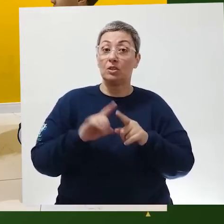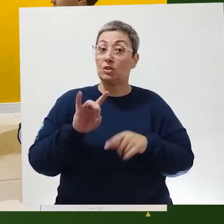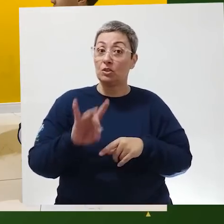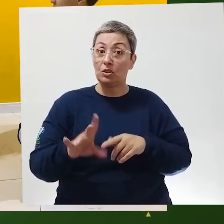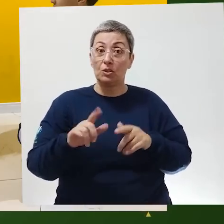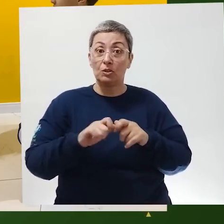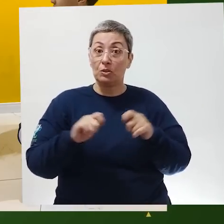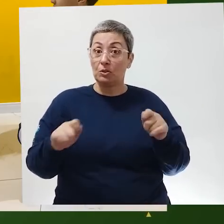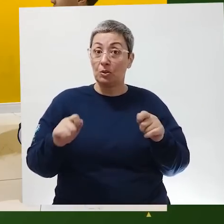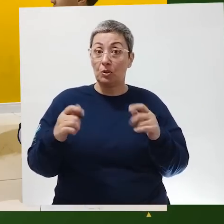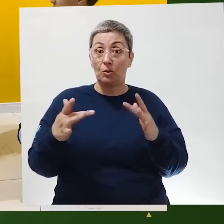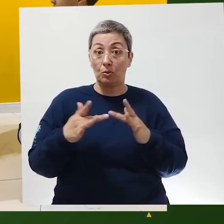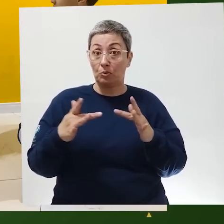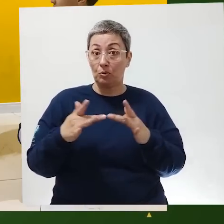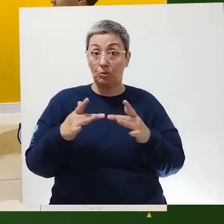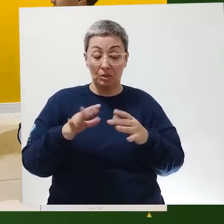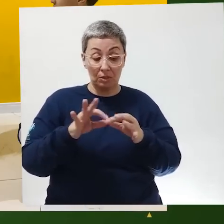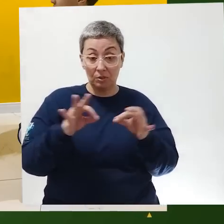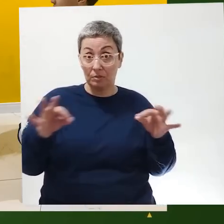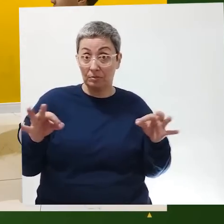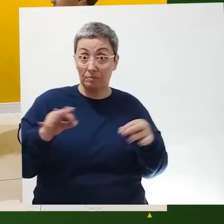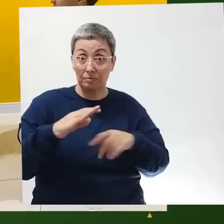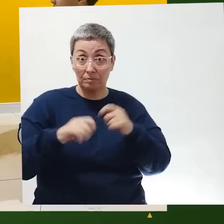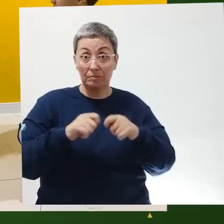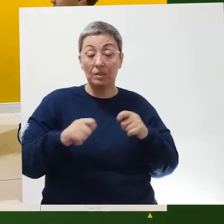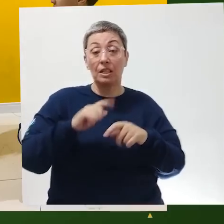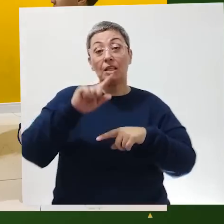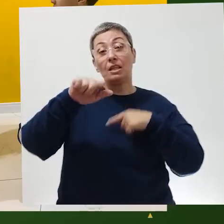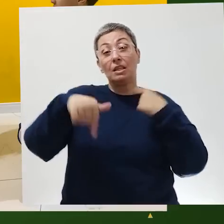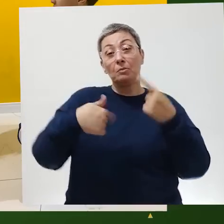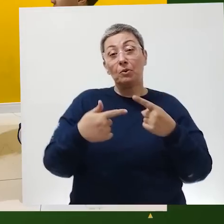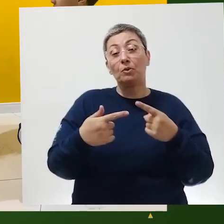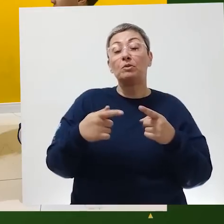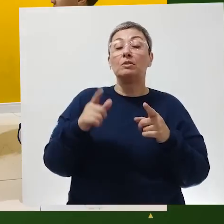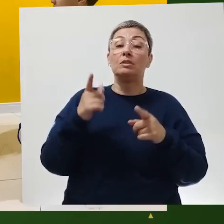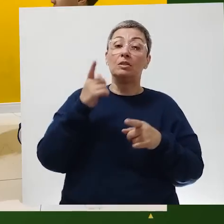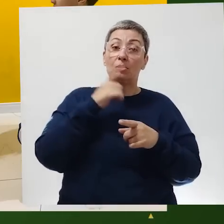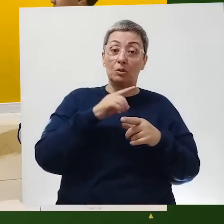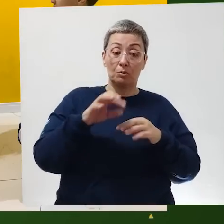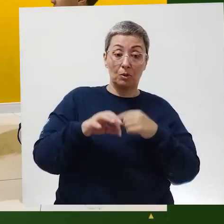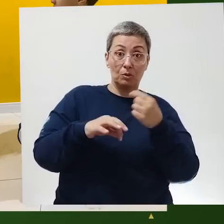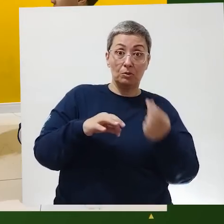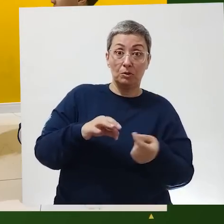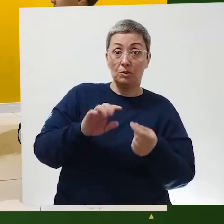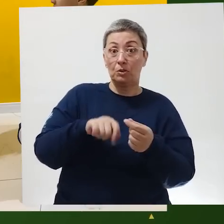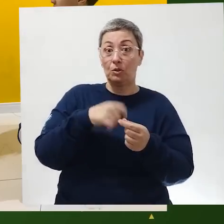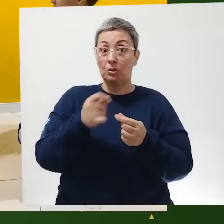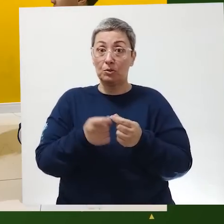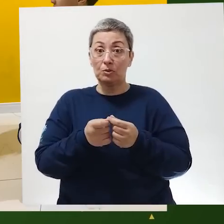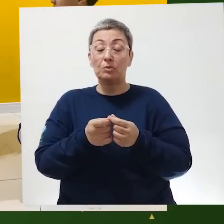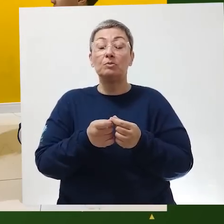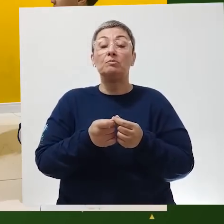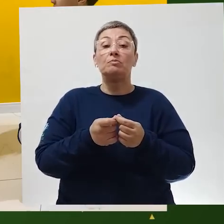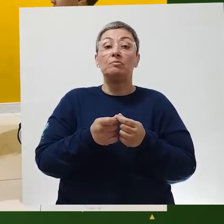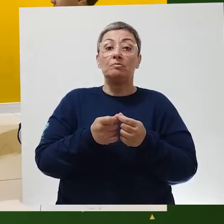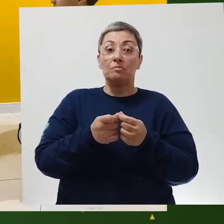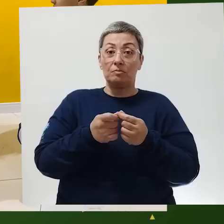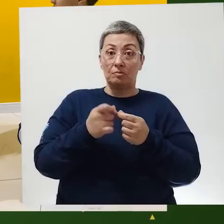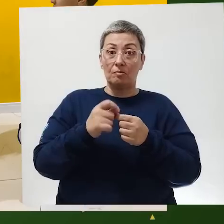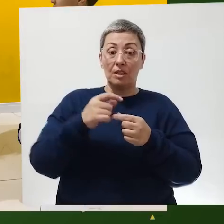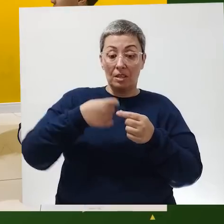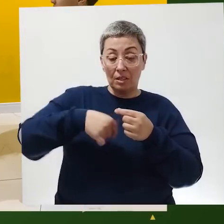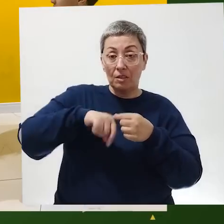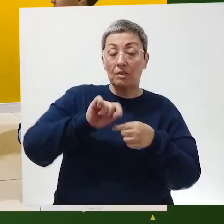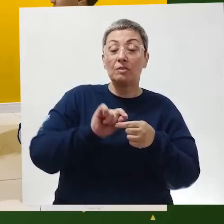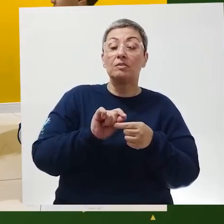Apenas esse contato com o cadarço. Até que depois, né, eu coloco uma parte de um lado, uma parte do outro, passo